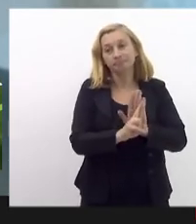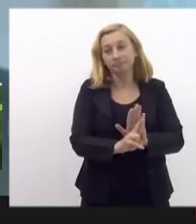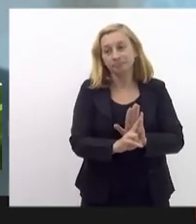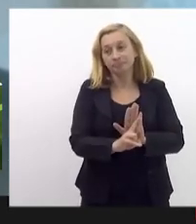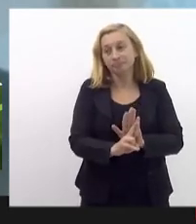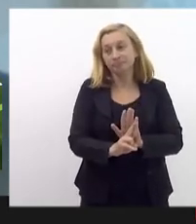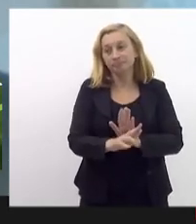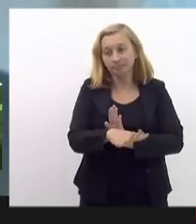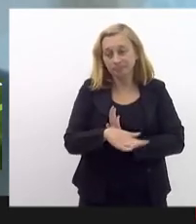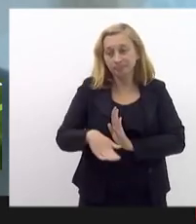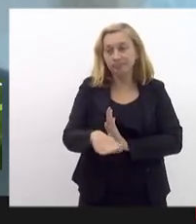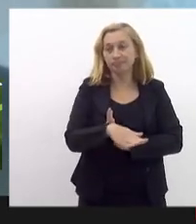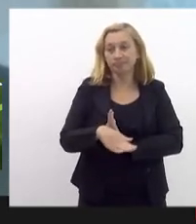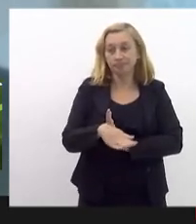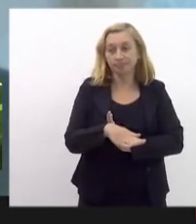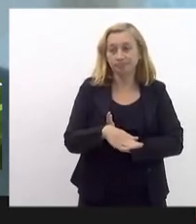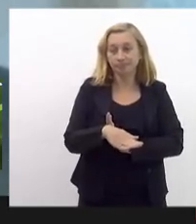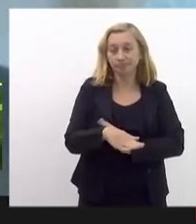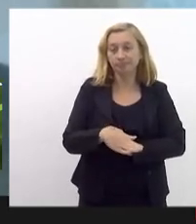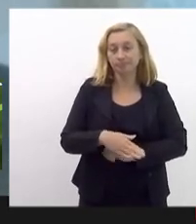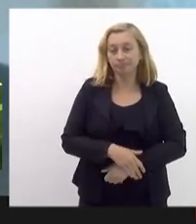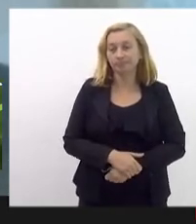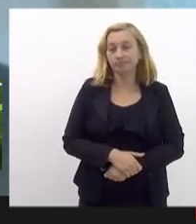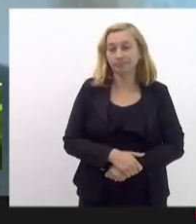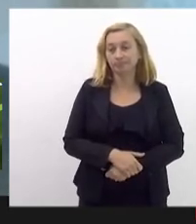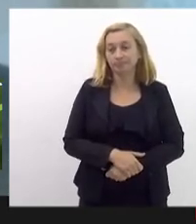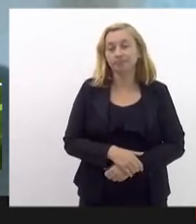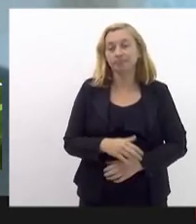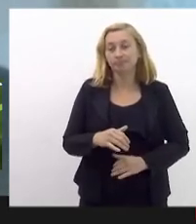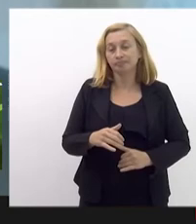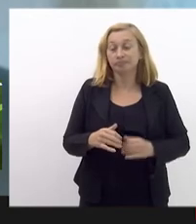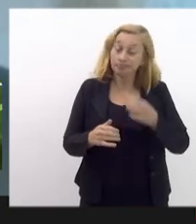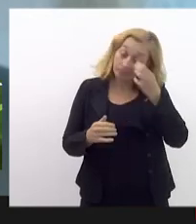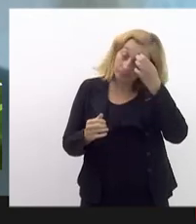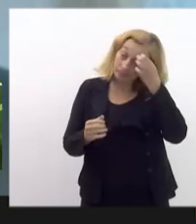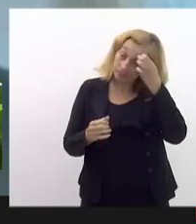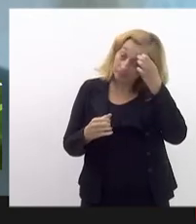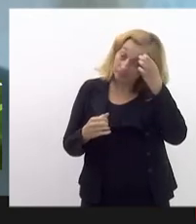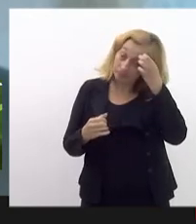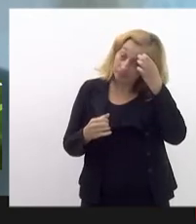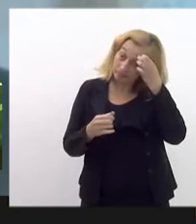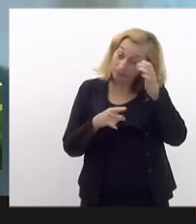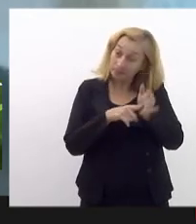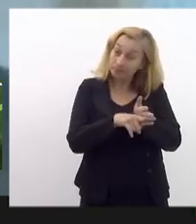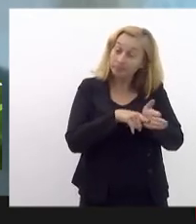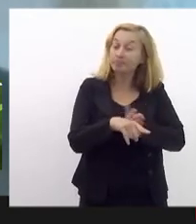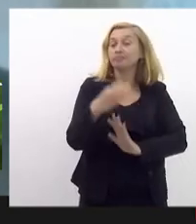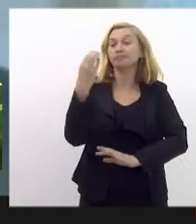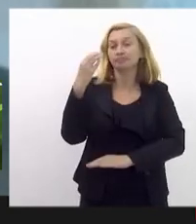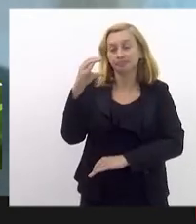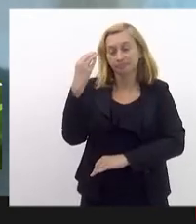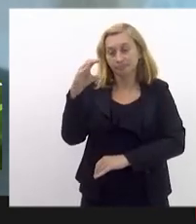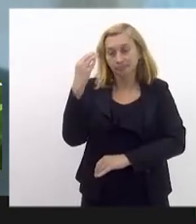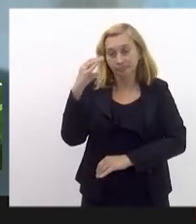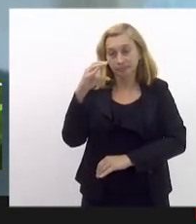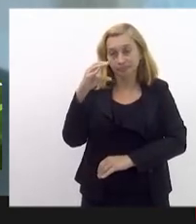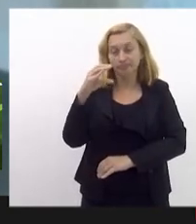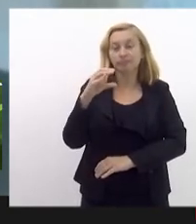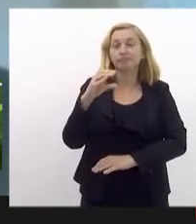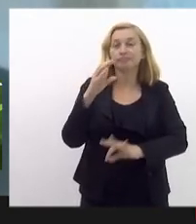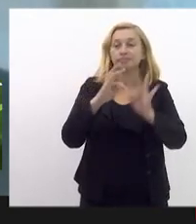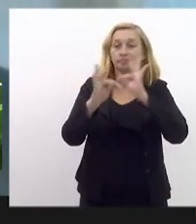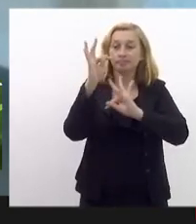os setores vivos, dinâmicos da sociedade, que investimos na pesquisa, no